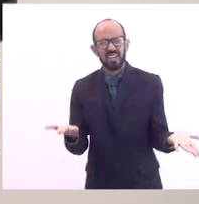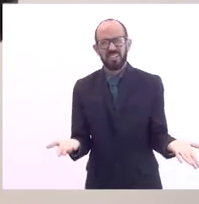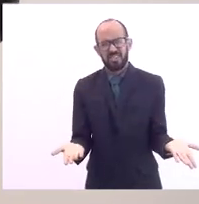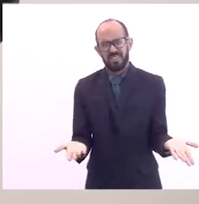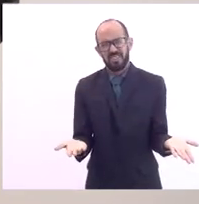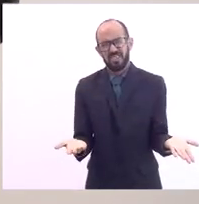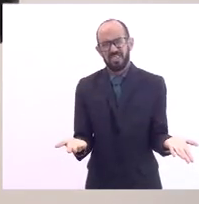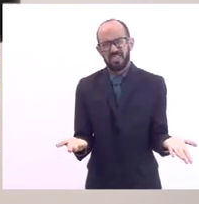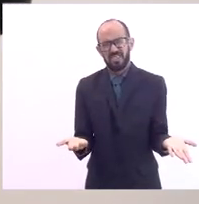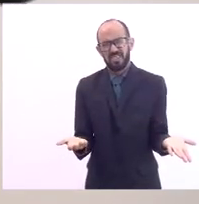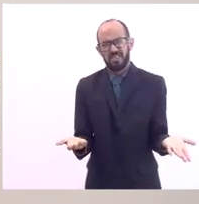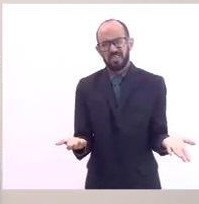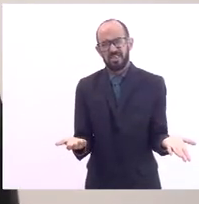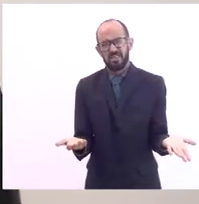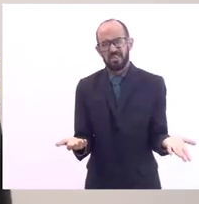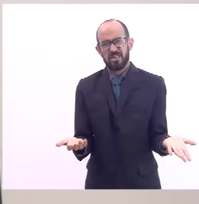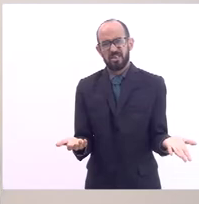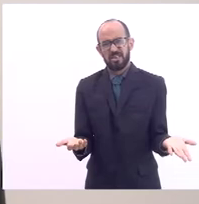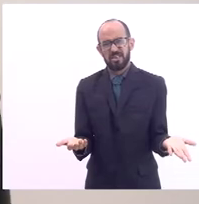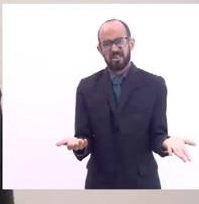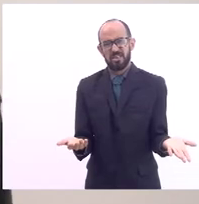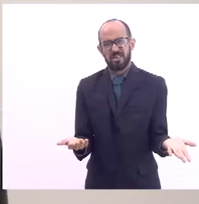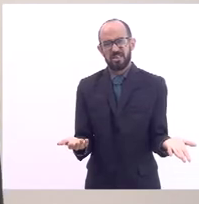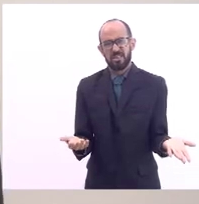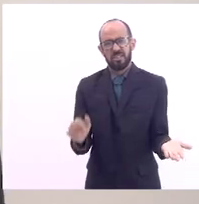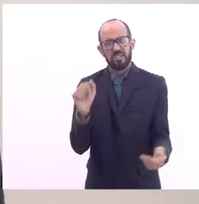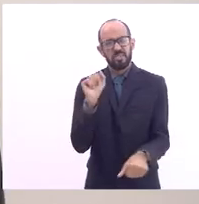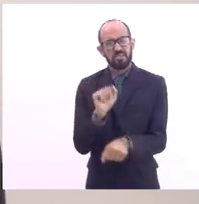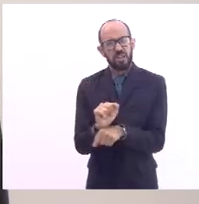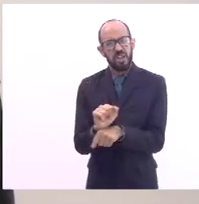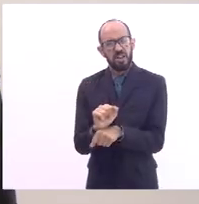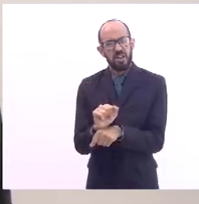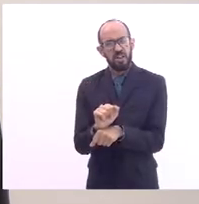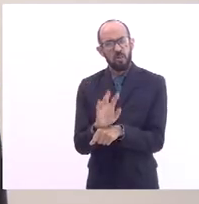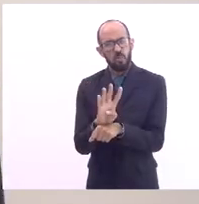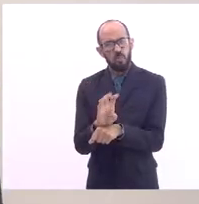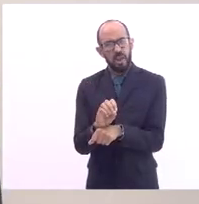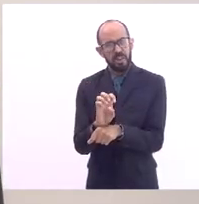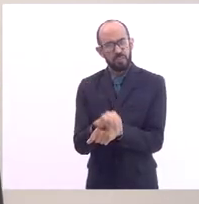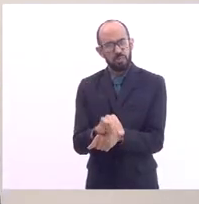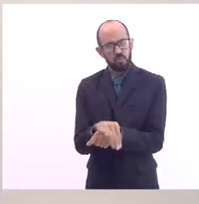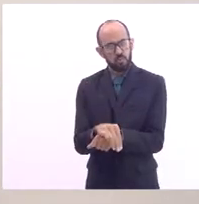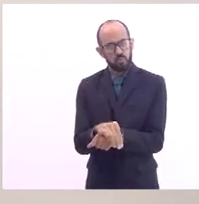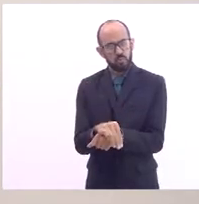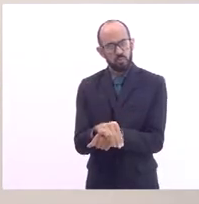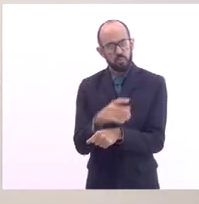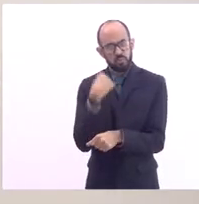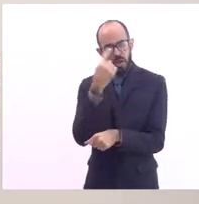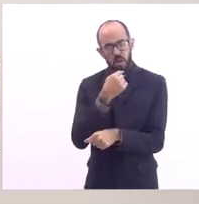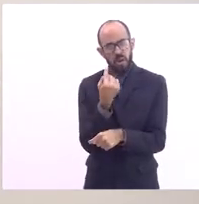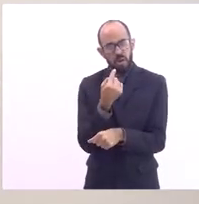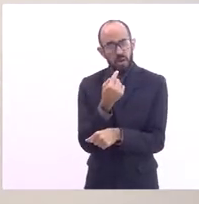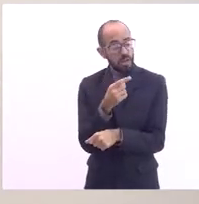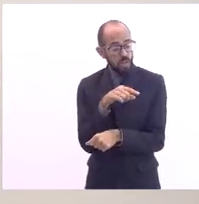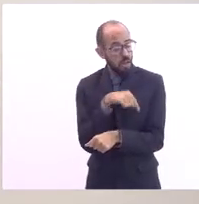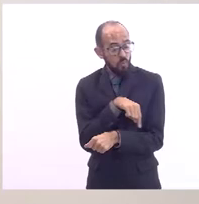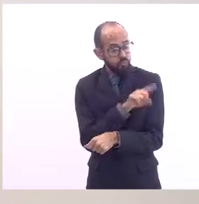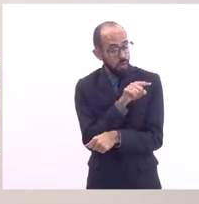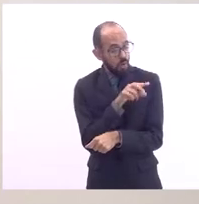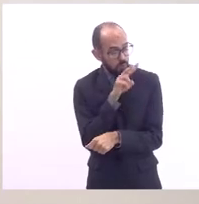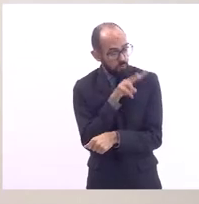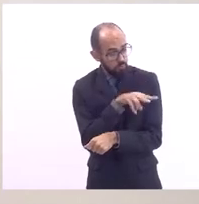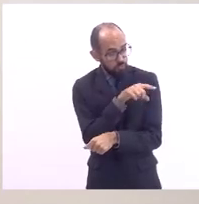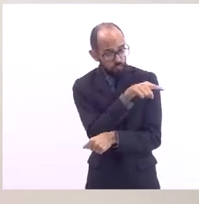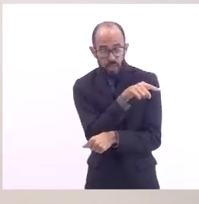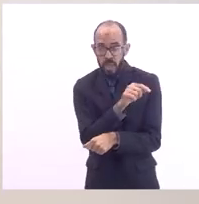detalhe, esperou lá 40, uma hora, ligaram a chave e não correram o trecho, não, foram embora. Deixou